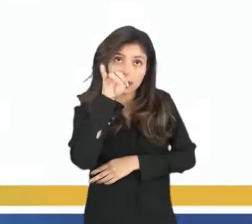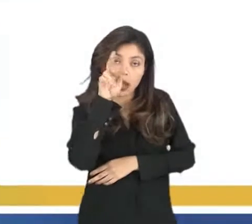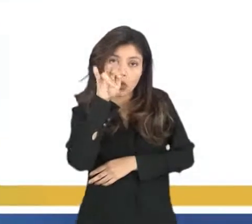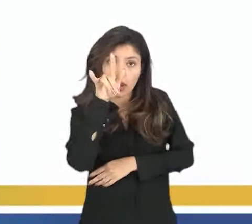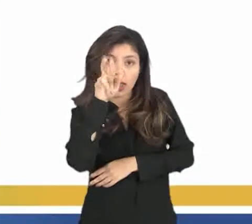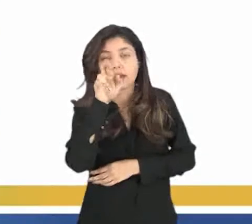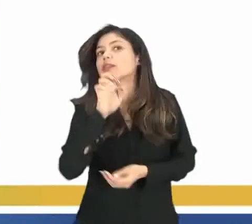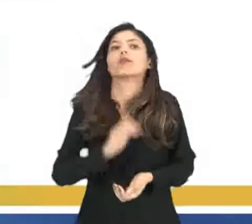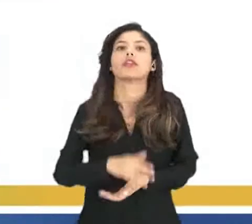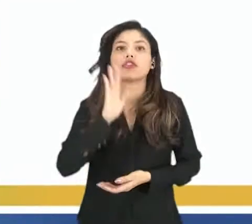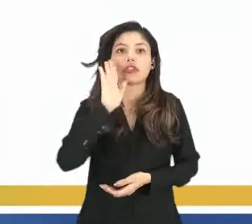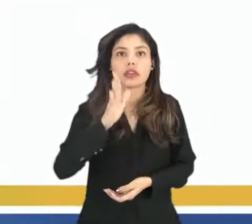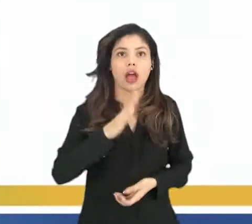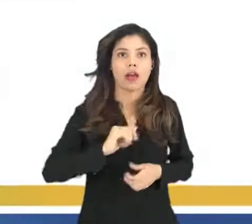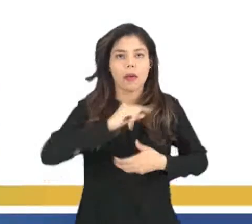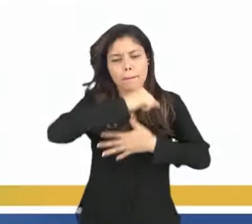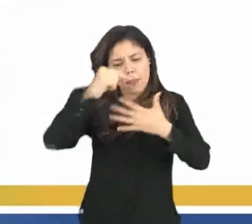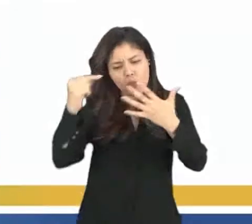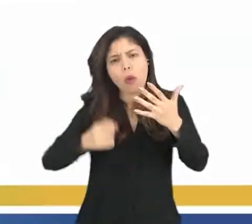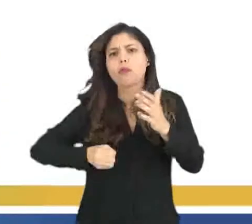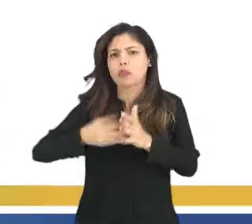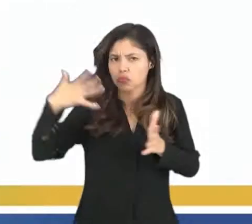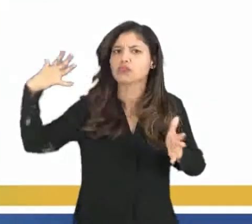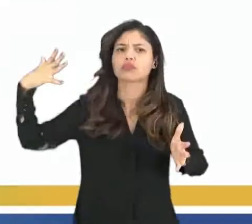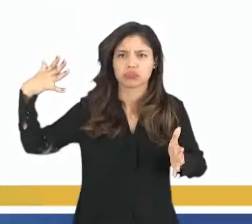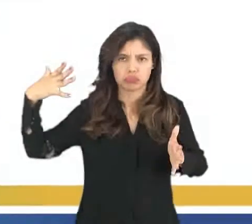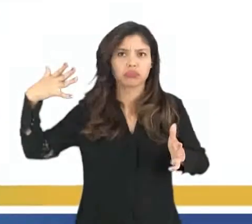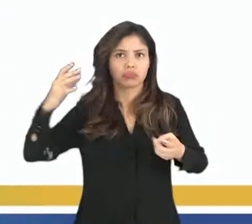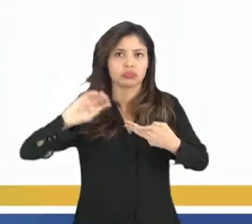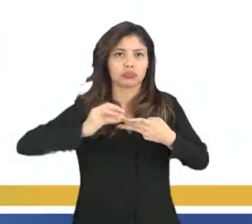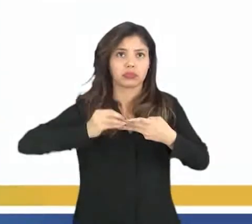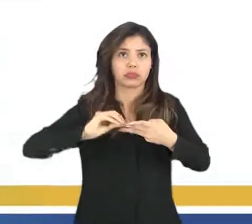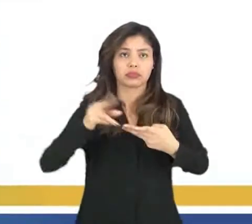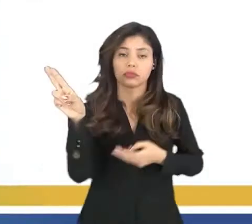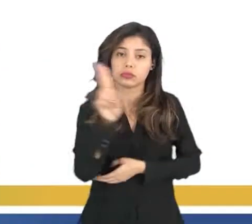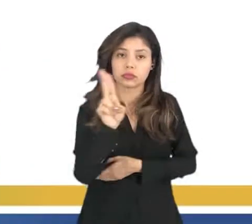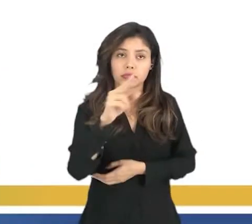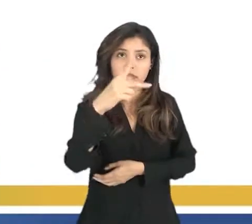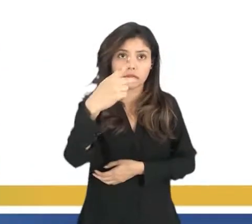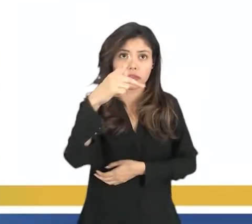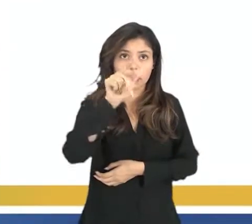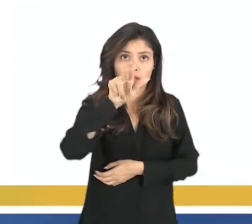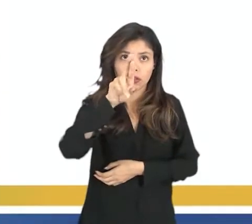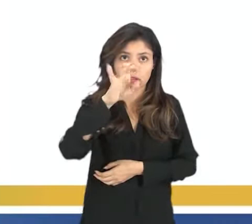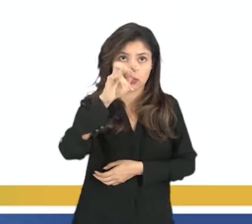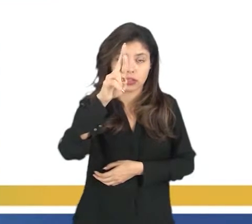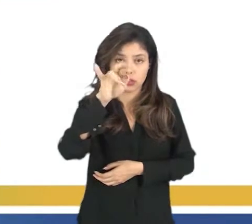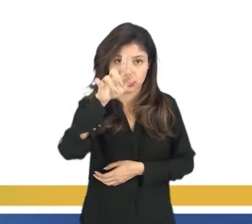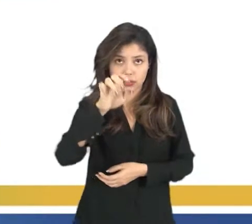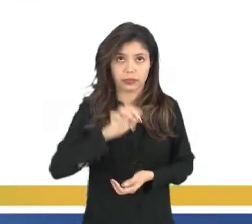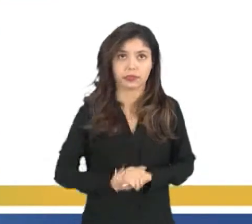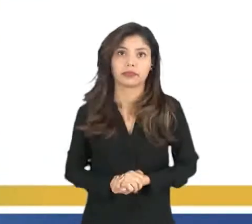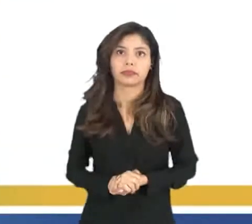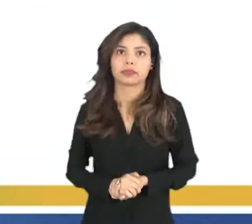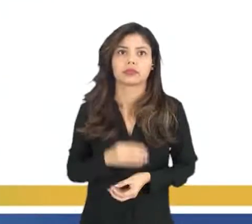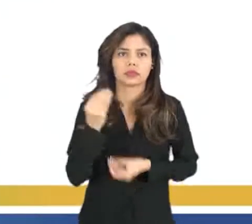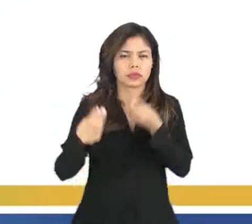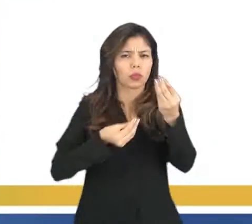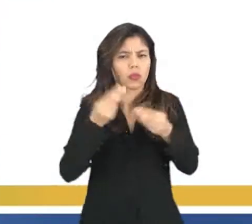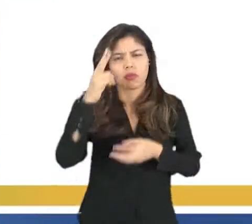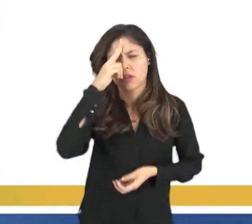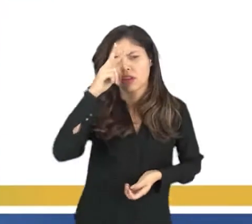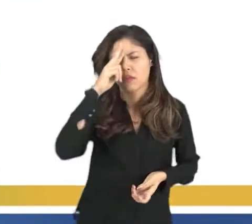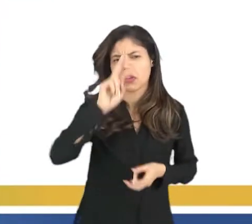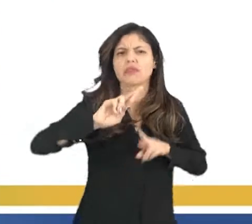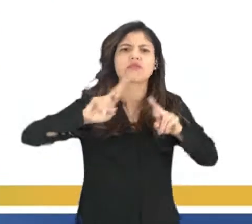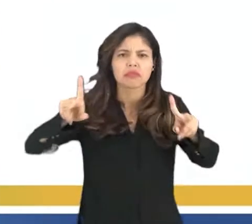unicelulares. Agora, se eles são formados por um número bem maior, eles vão ser chamados de organismos pluricelulares. E aí, como é que eu vou lembrar